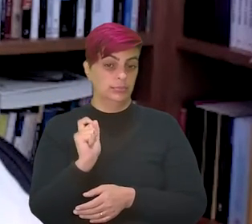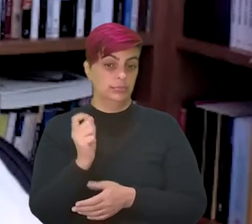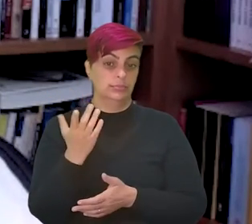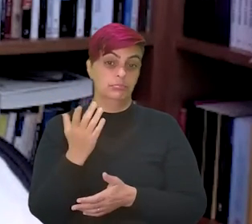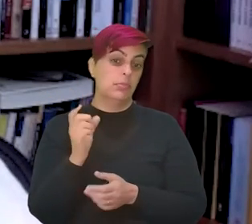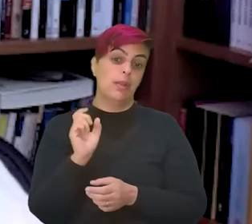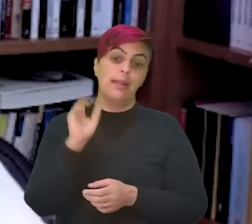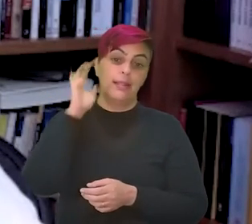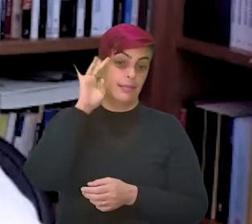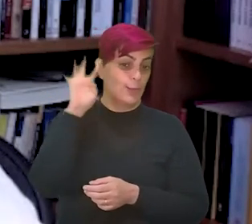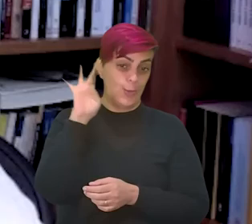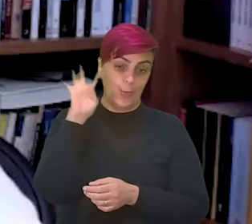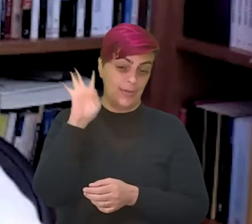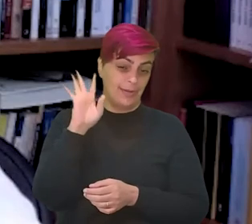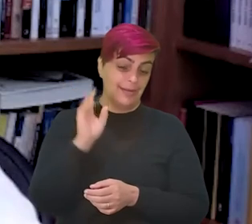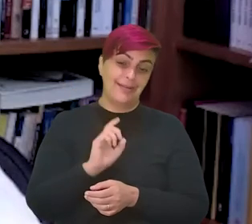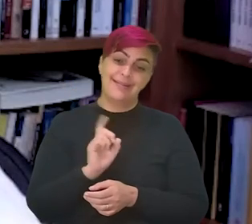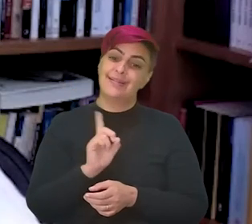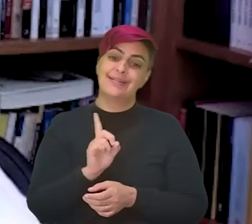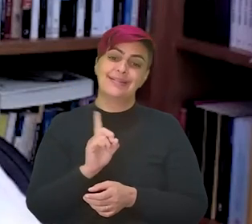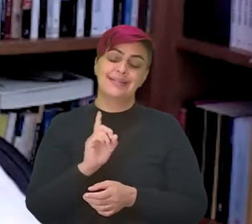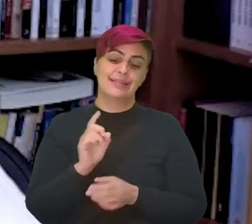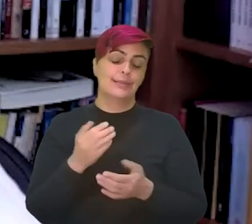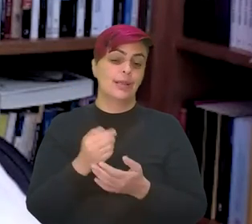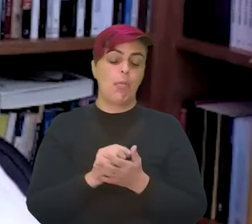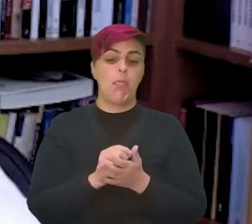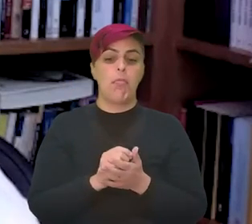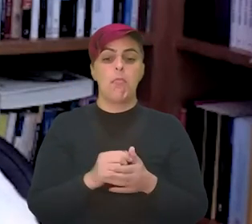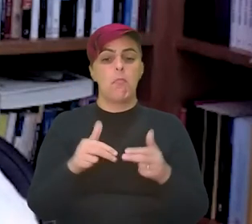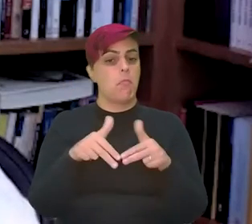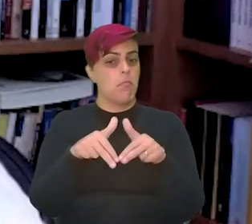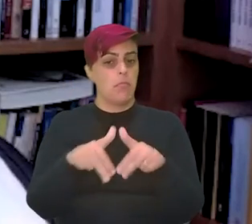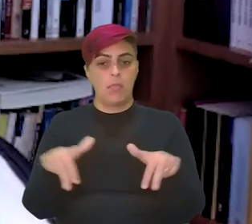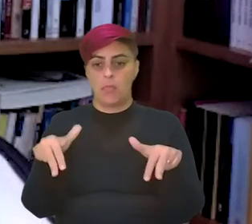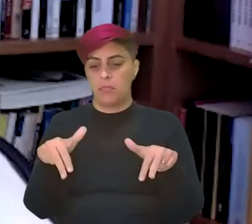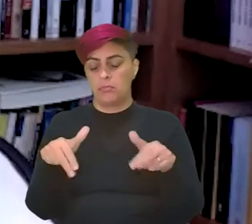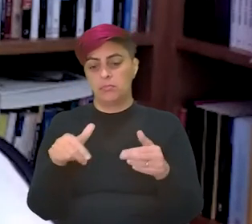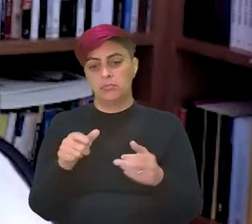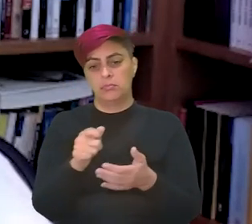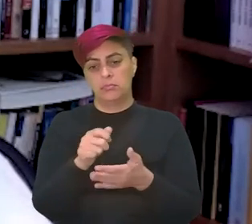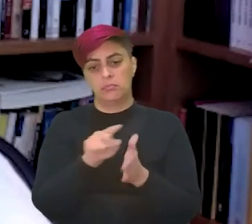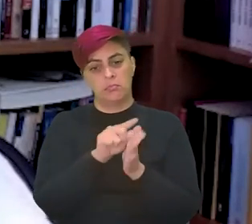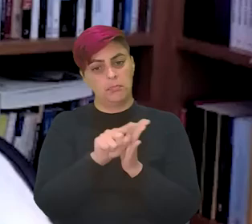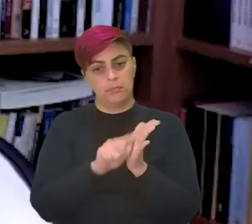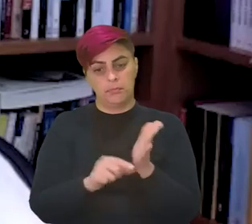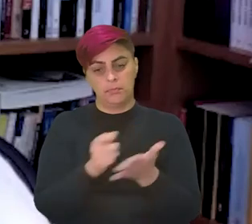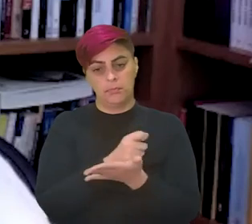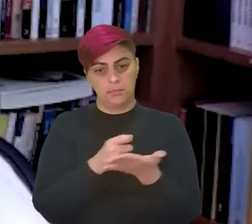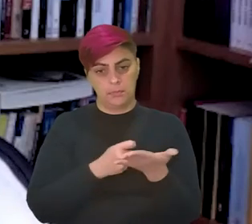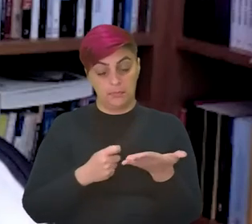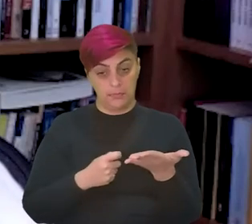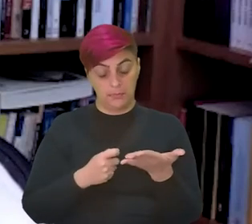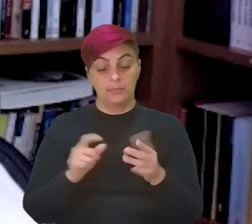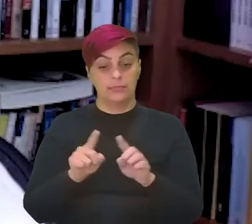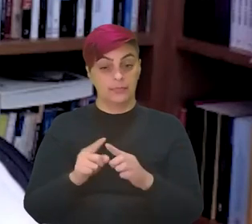sociais era teoria, né, e não etnografia. E o que acontecia?